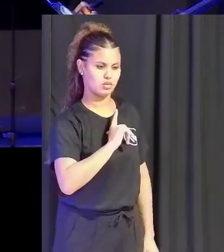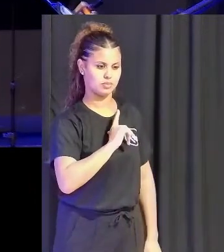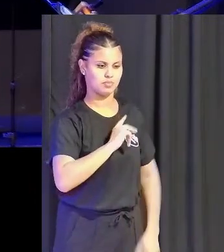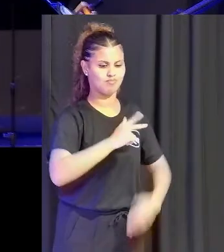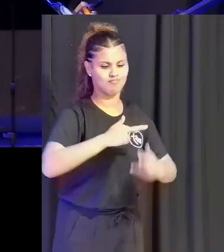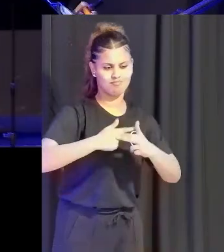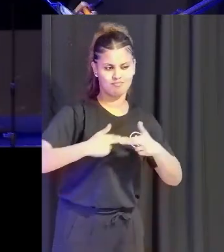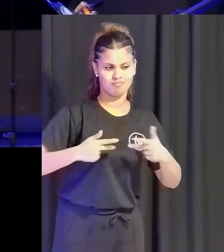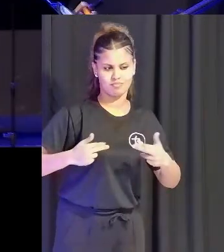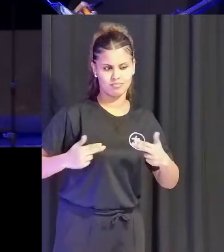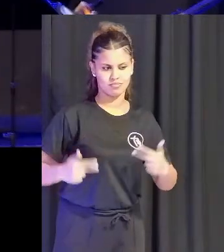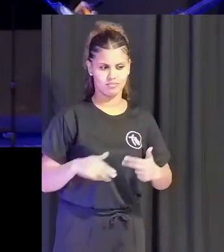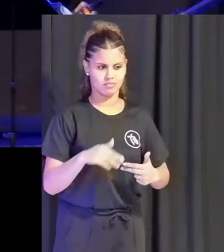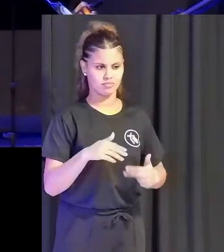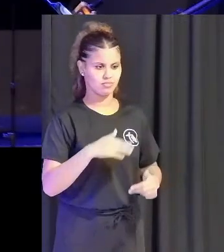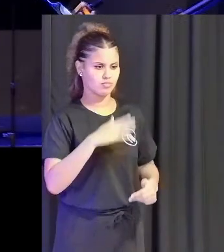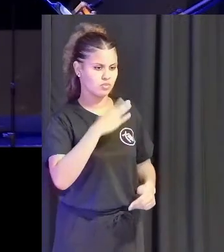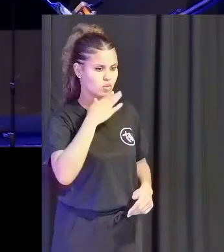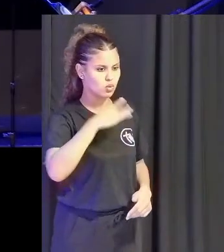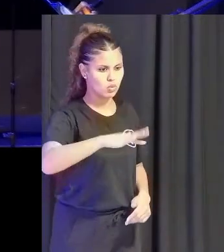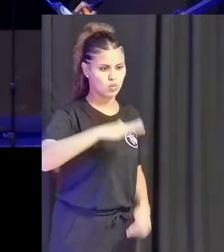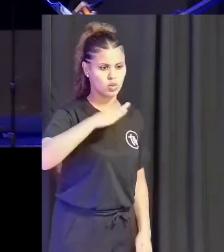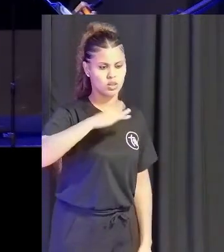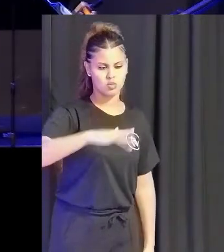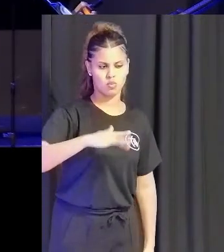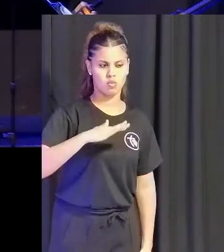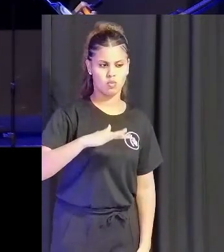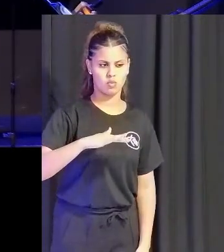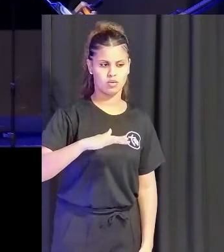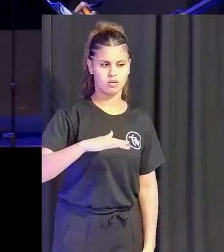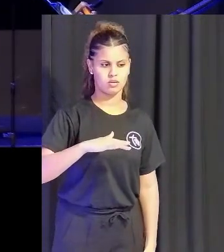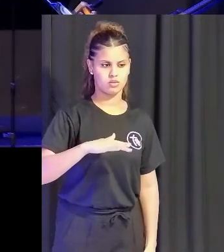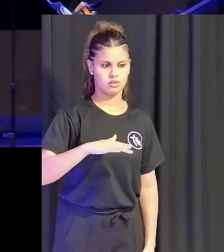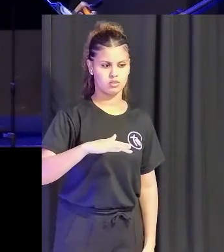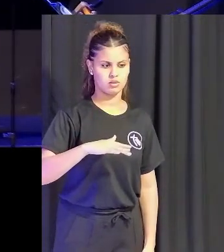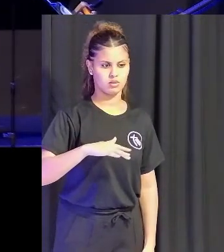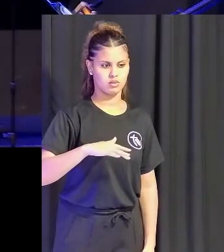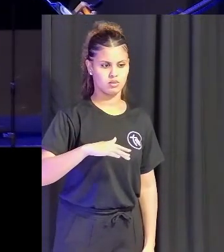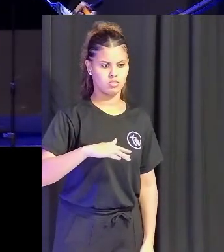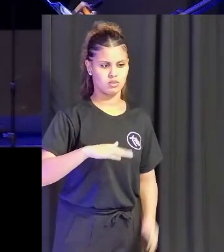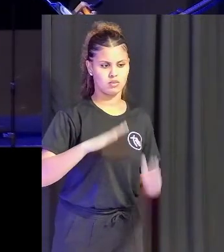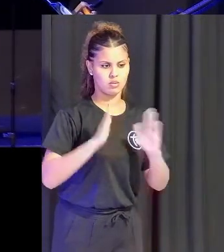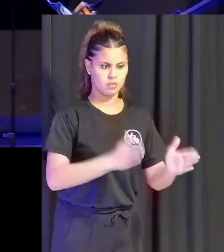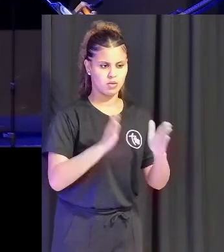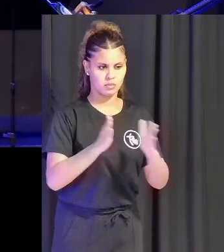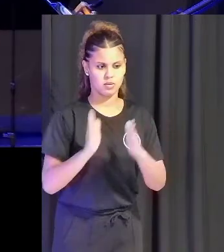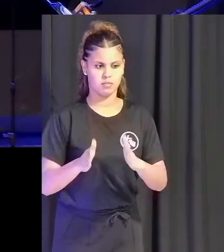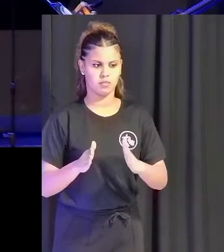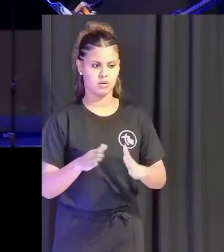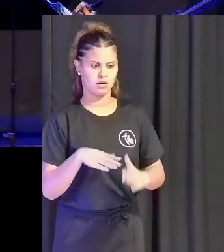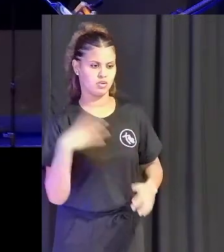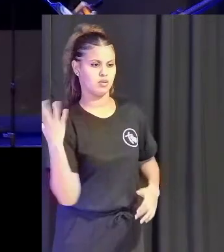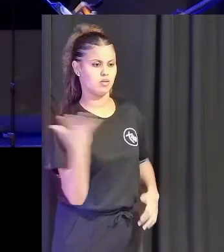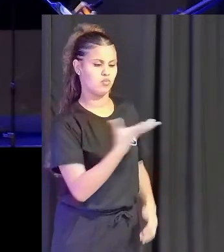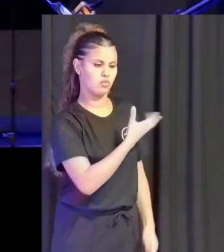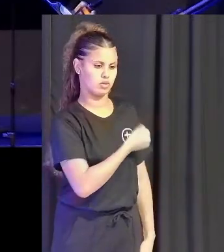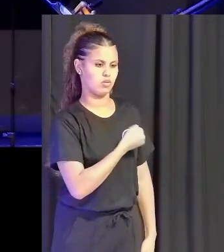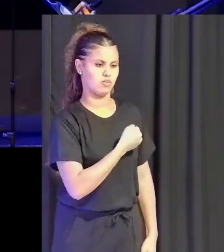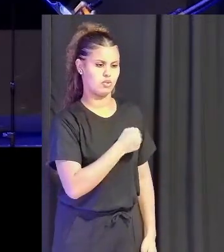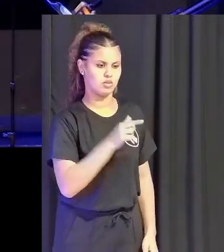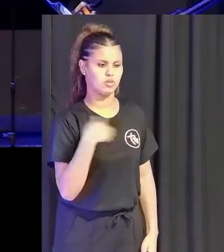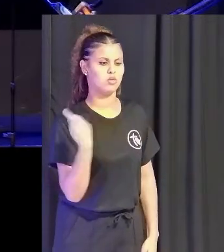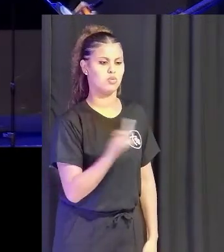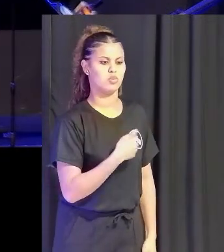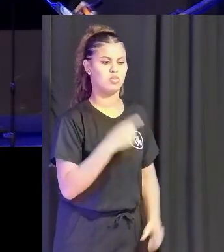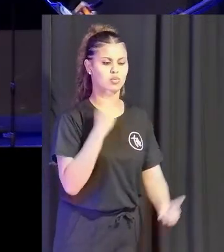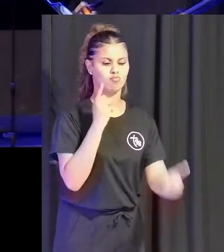QR Code com a plano de salvação. E eu, junto com um americano, a gente se acercou a um senhor e a gente começou a falar com